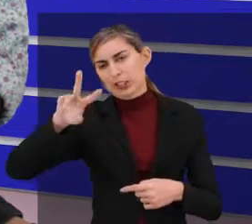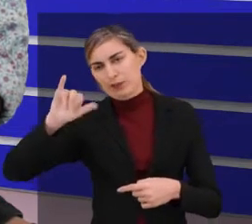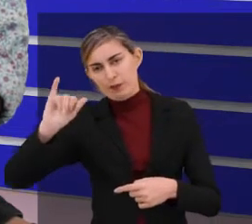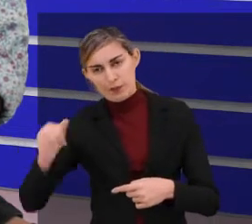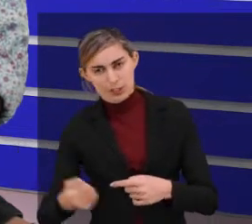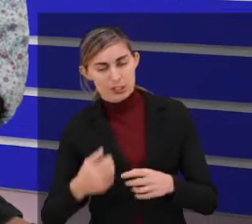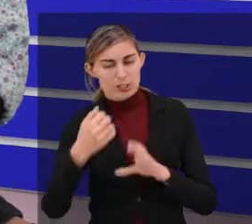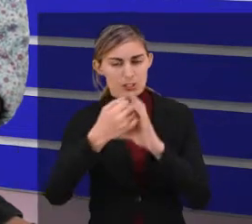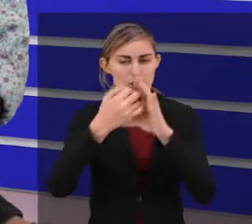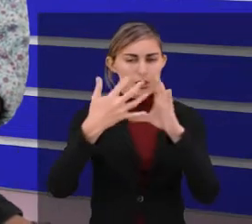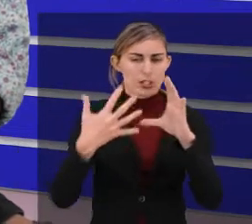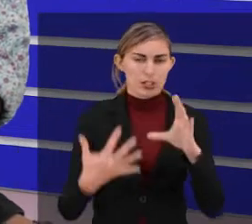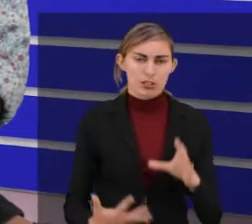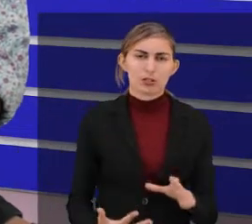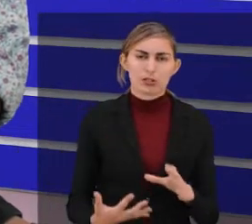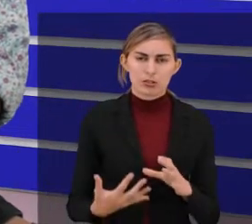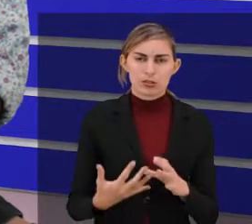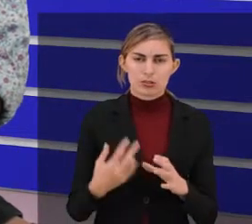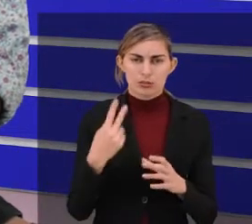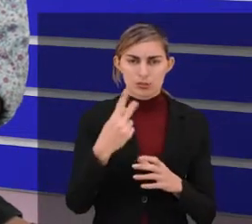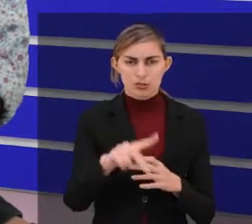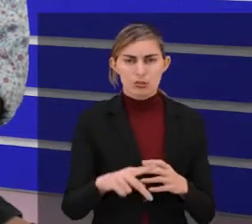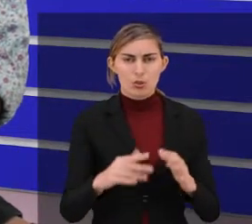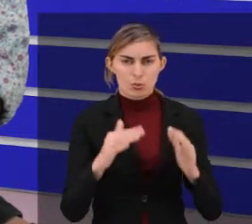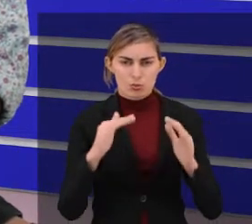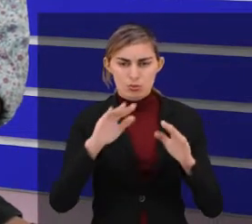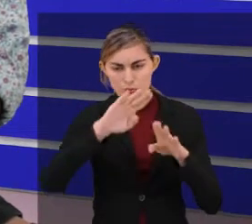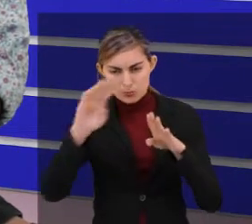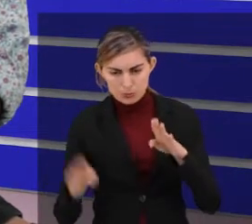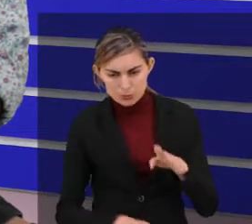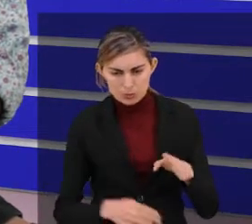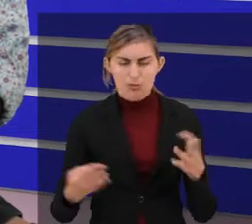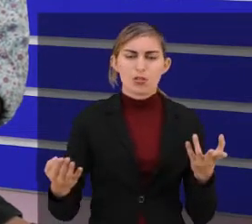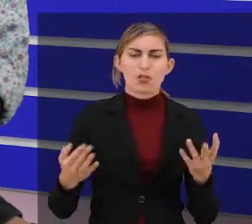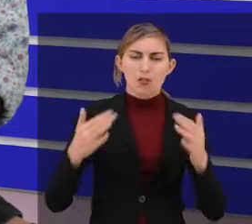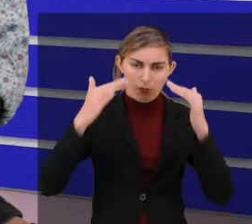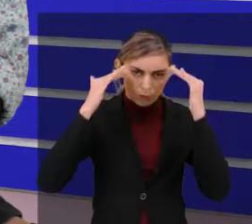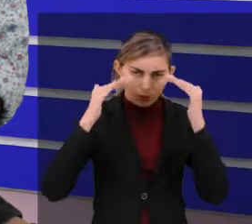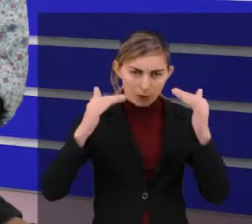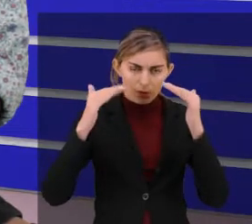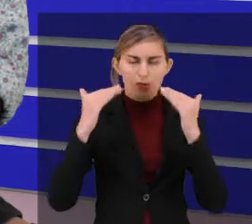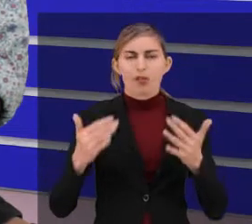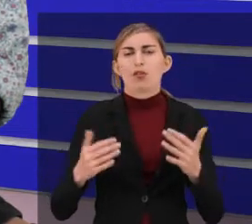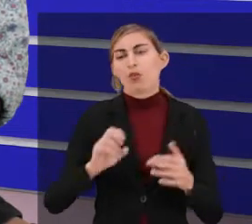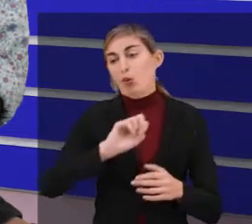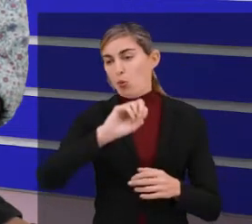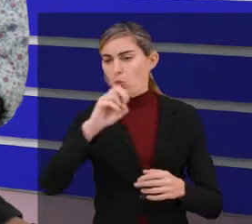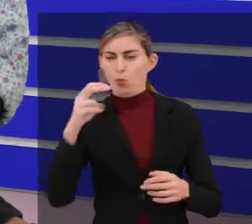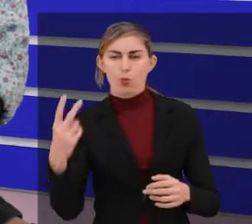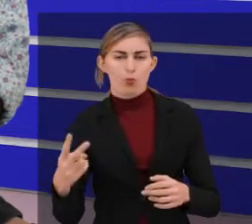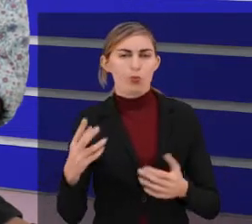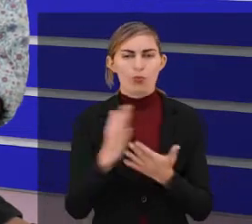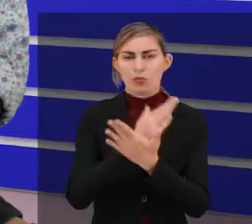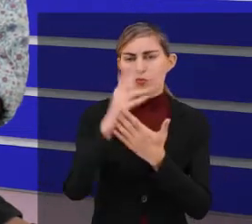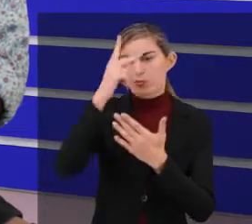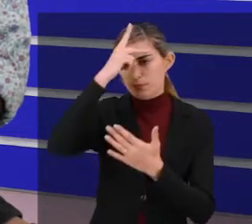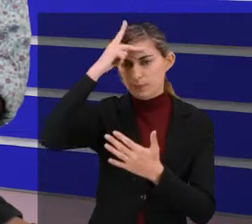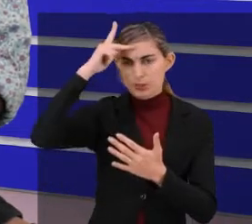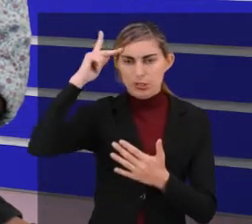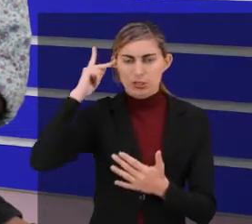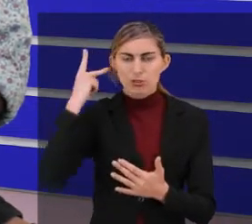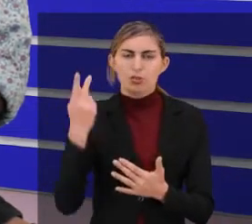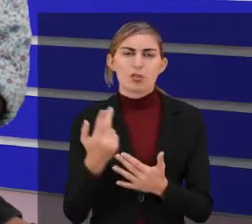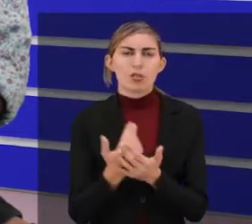por características de submissão, superveniência, ou porque algumas pessoas